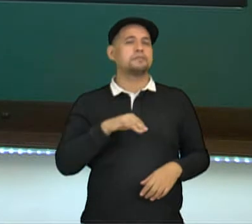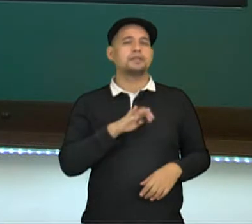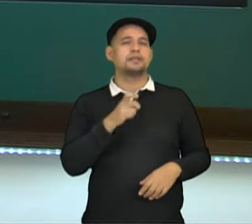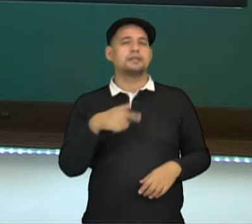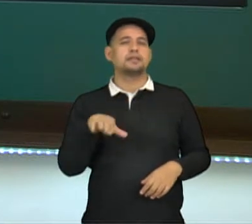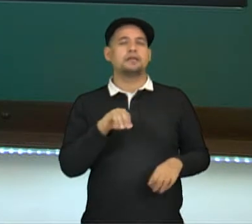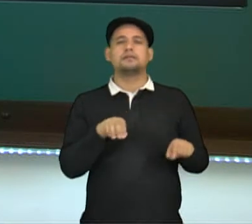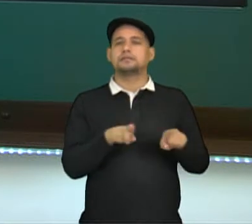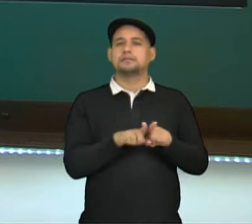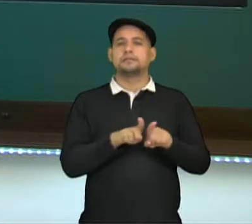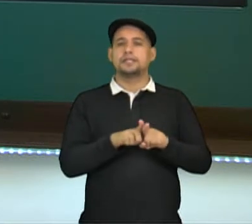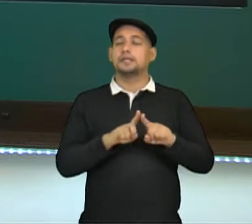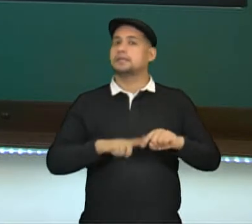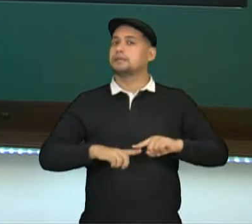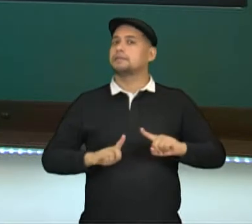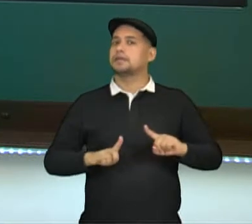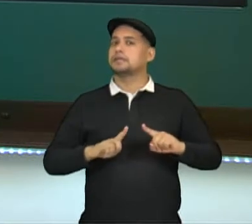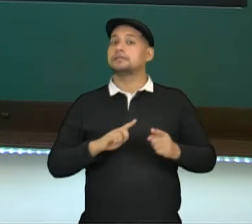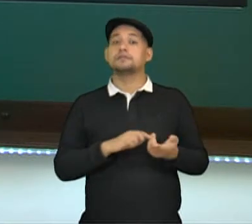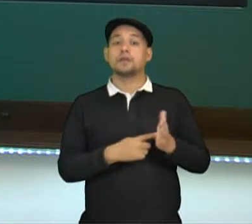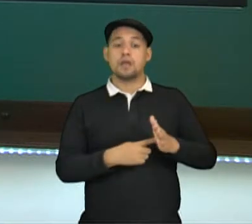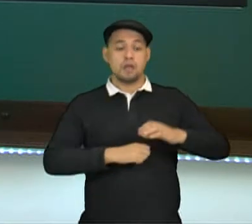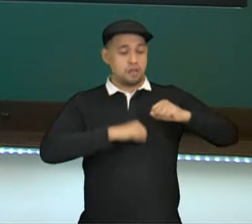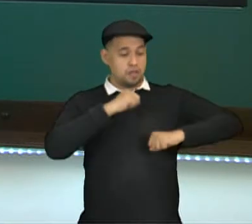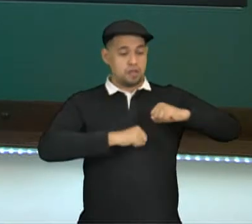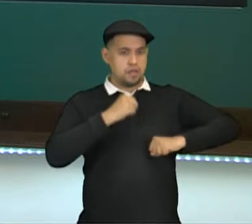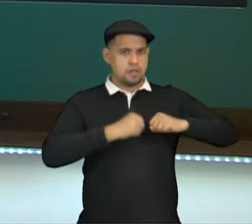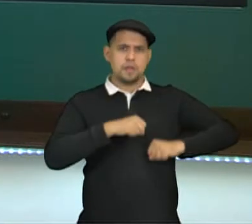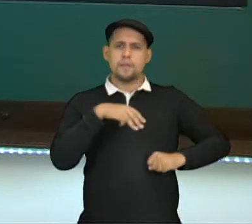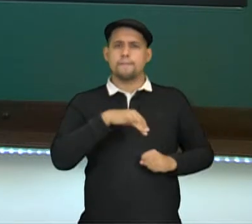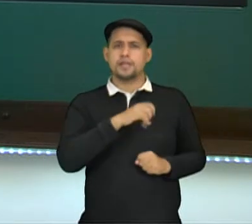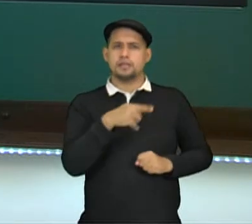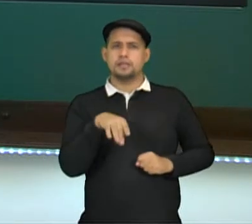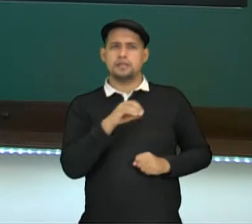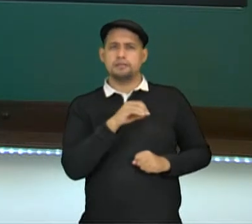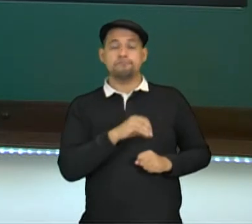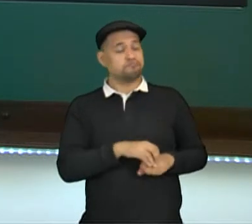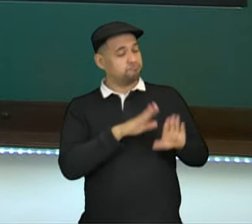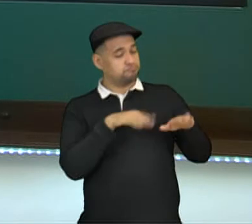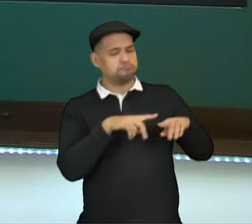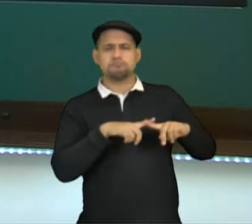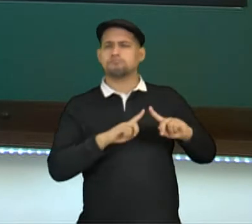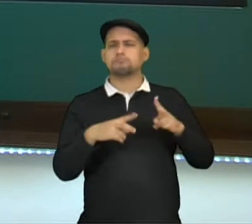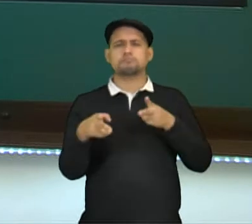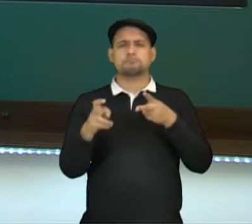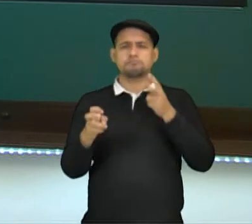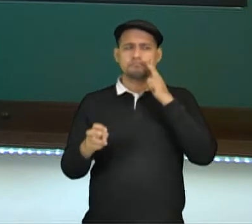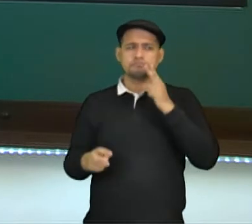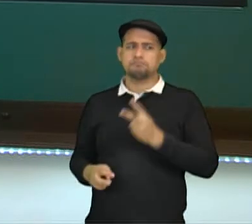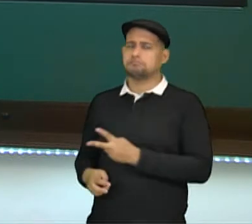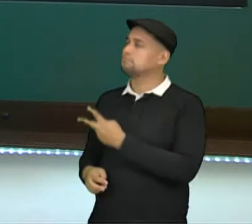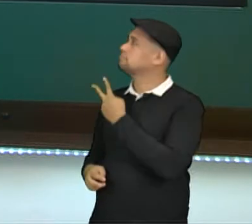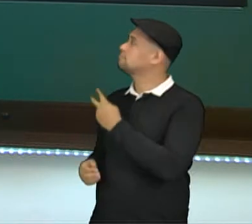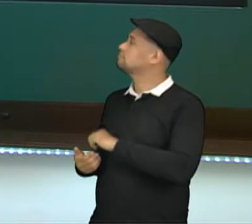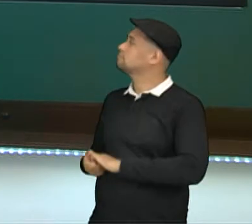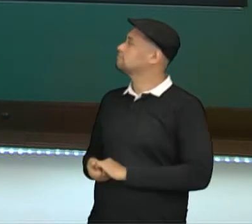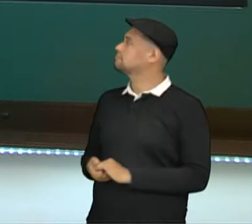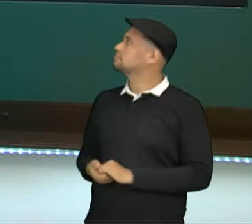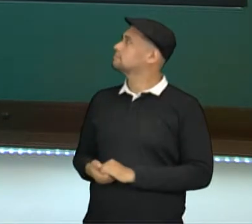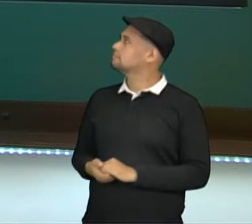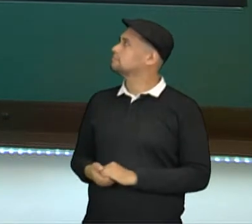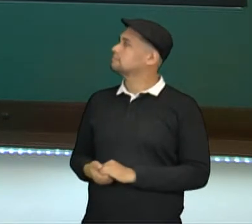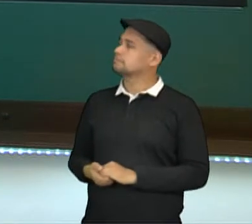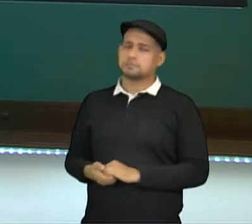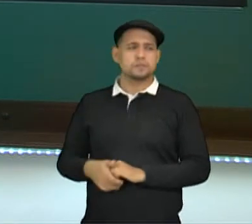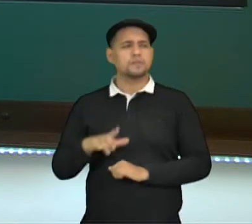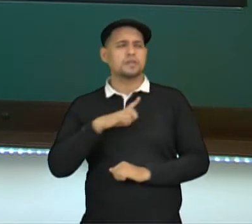torna industrializada na Itália foi Milão. Então, esse daqui é exatamente uma homenagem. Agora, repare o estilo. O estilo,